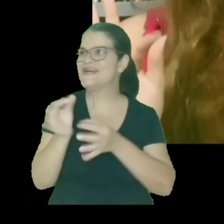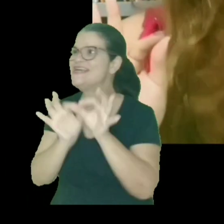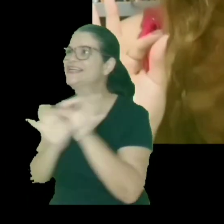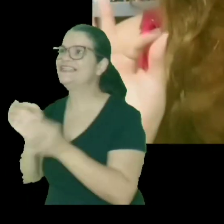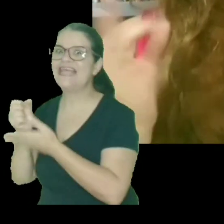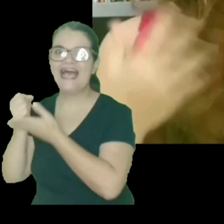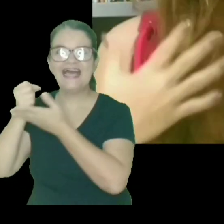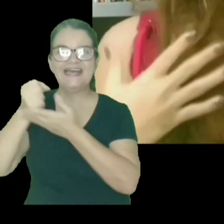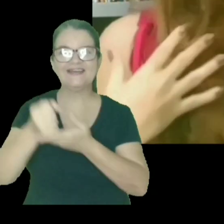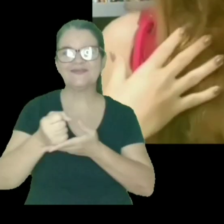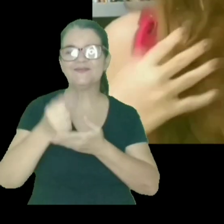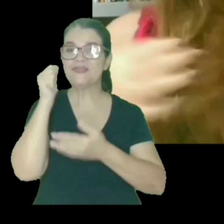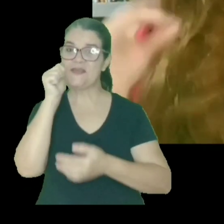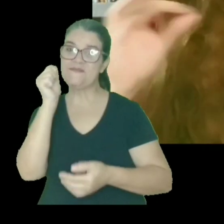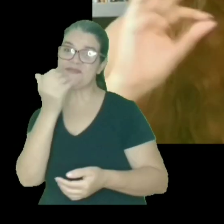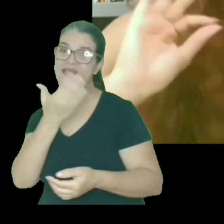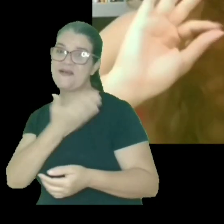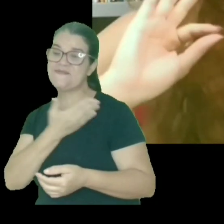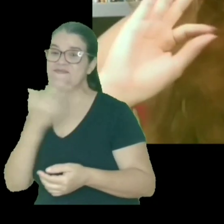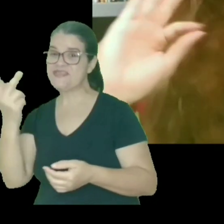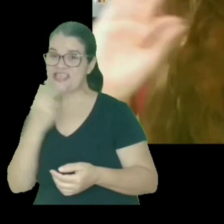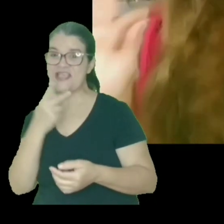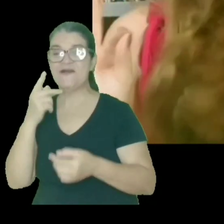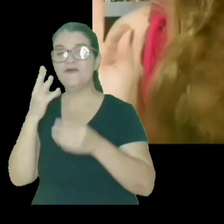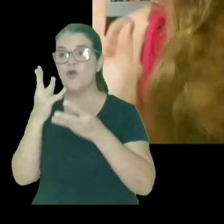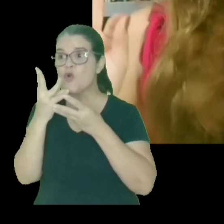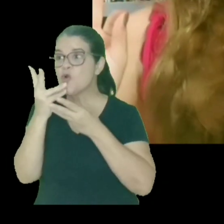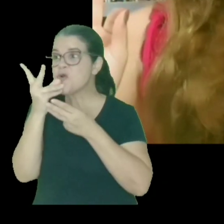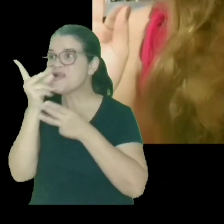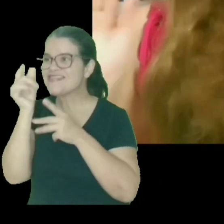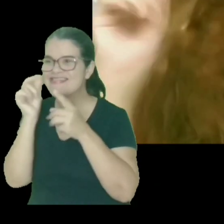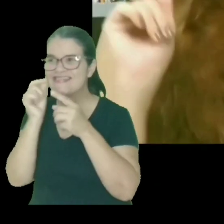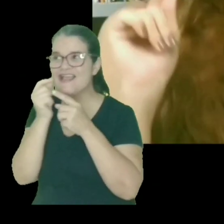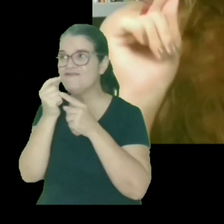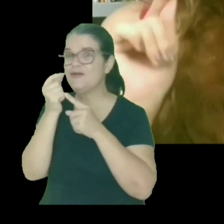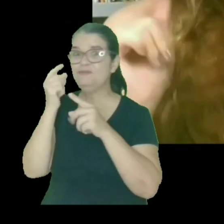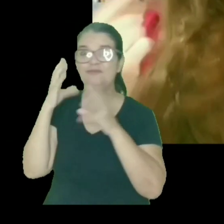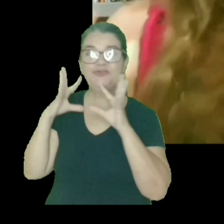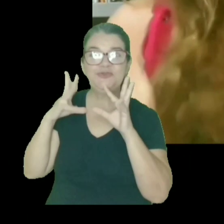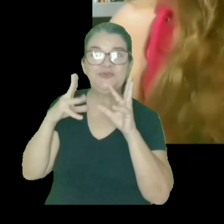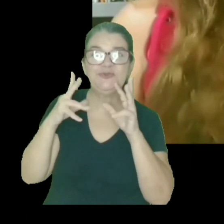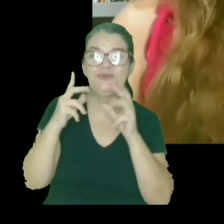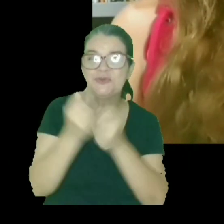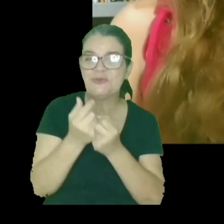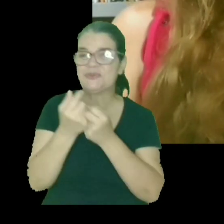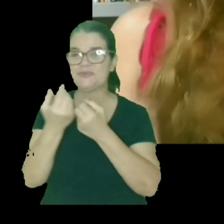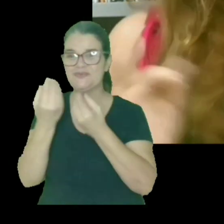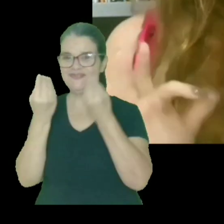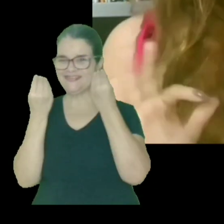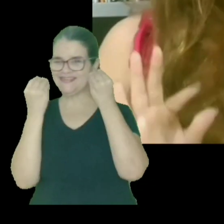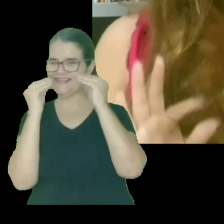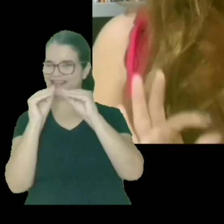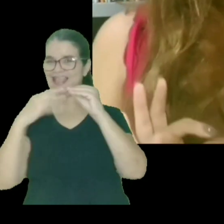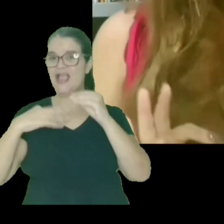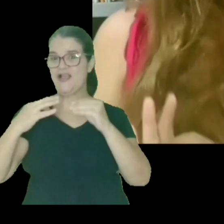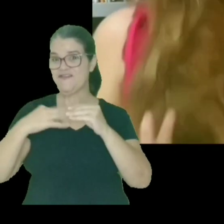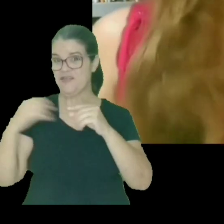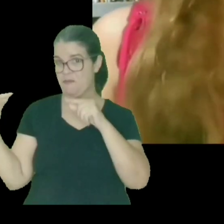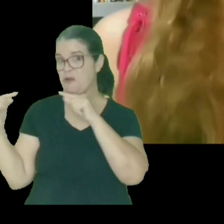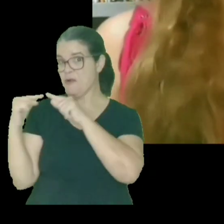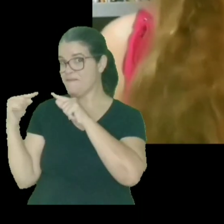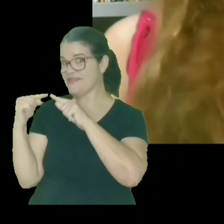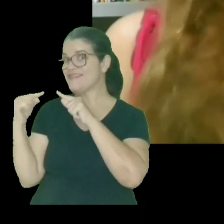Minuciosamente, minha amiga e eu calculávamos tudo. Embaixo da fantasia, usaríamos